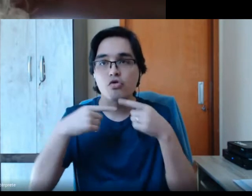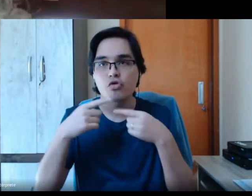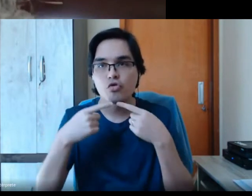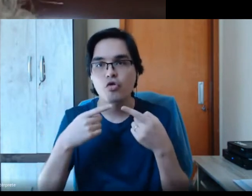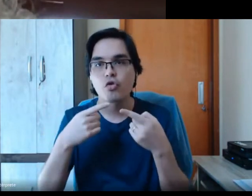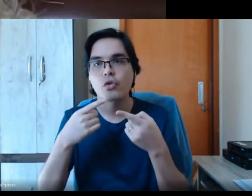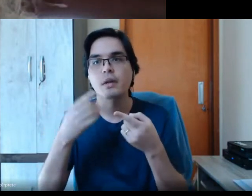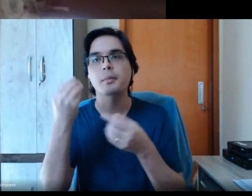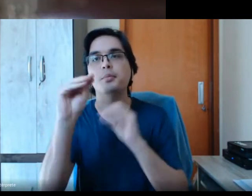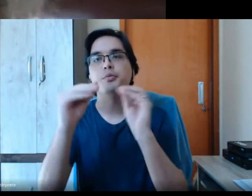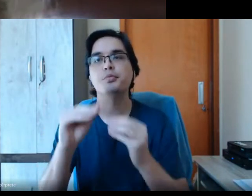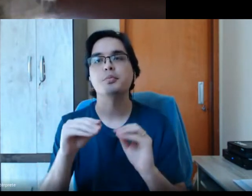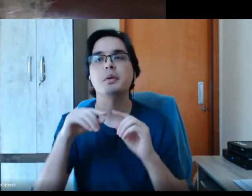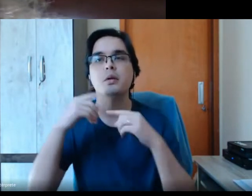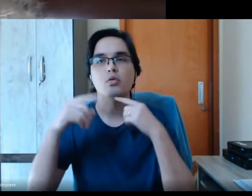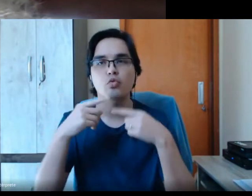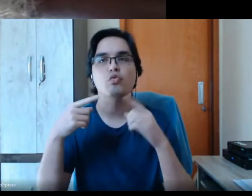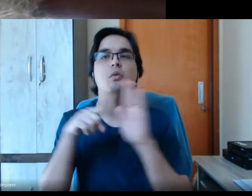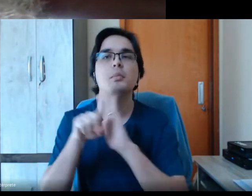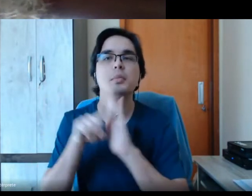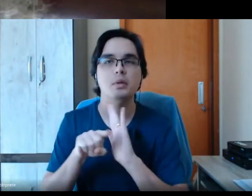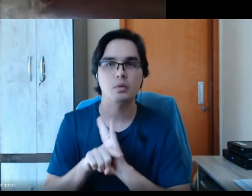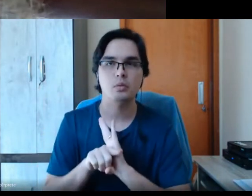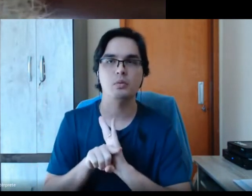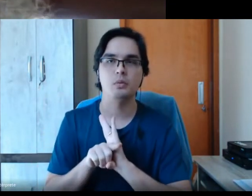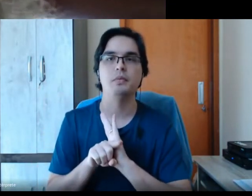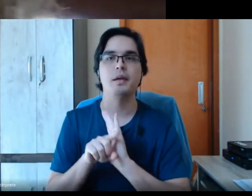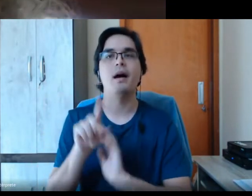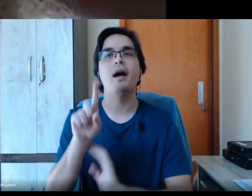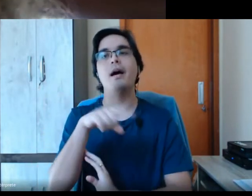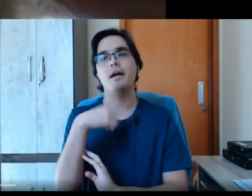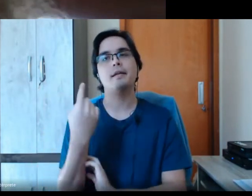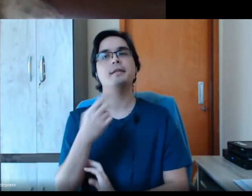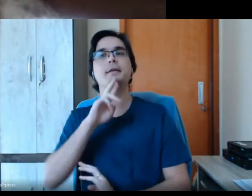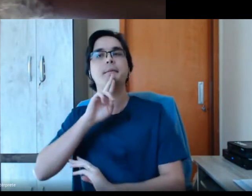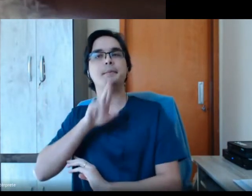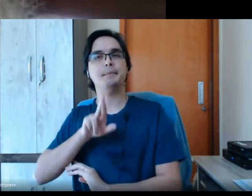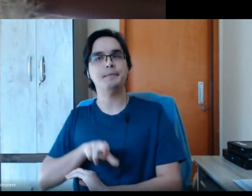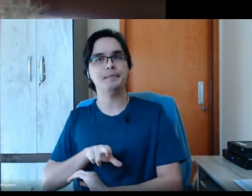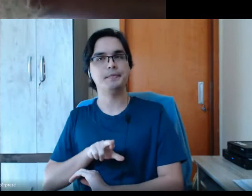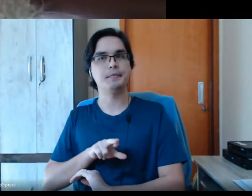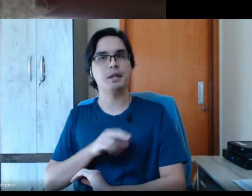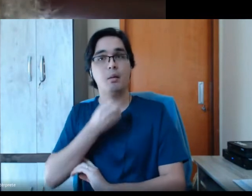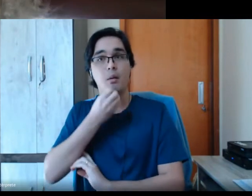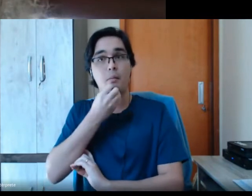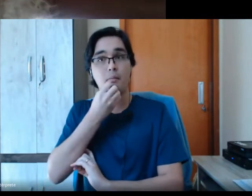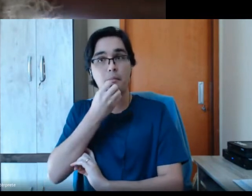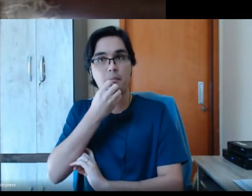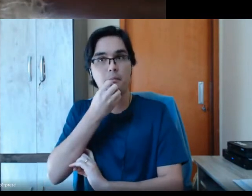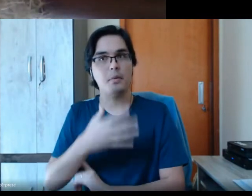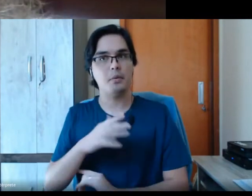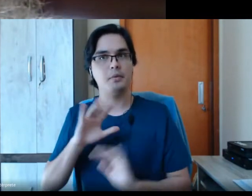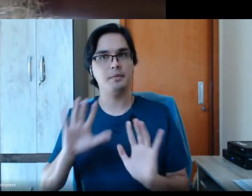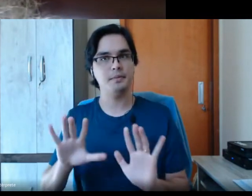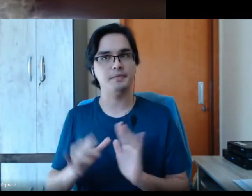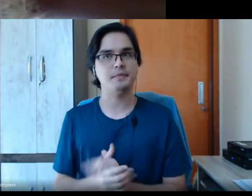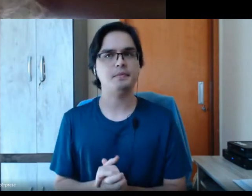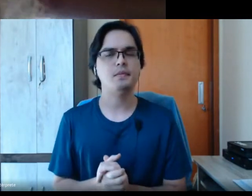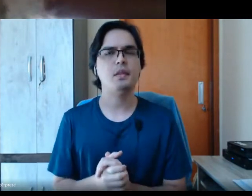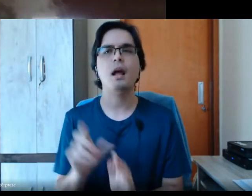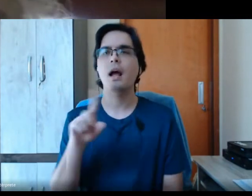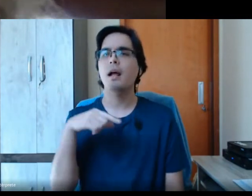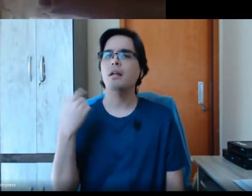tem continuidade lá na sala de assessoria. Acho que era isso que eu queria colocar, e por mim acho que a gente pode abrir, Esther, para as dúvidas